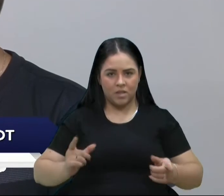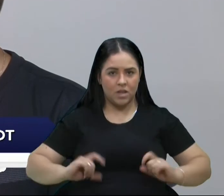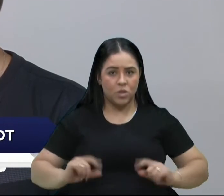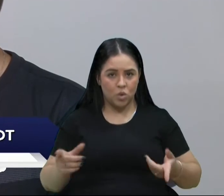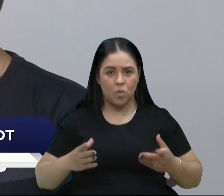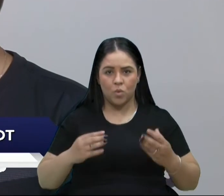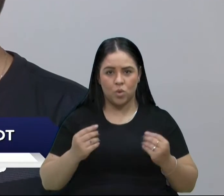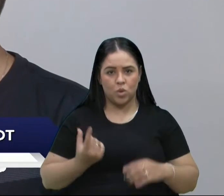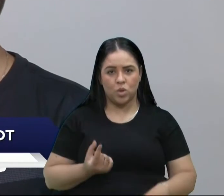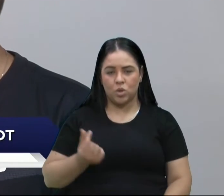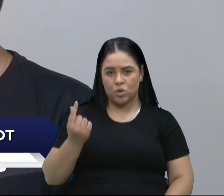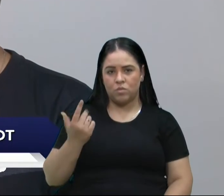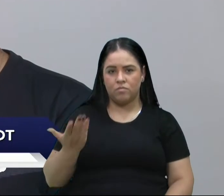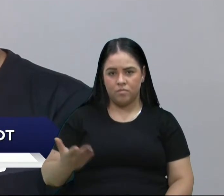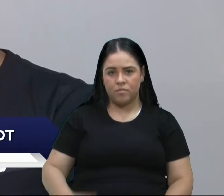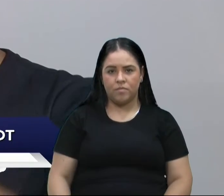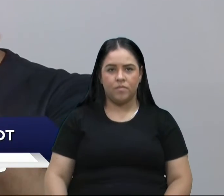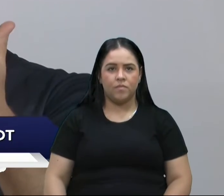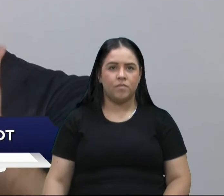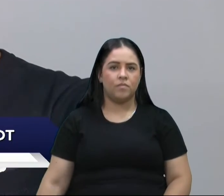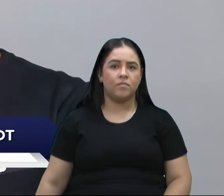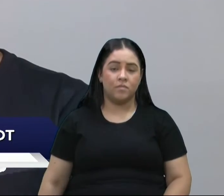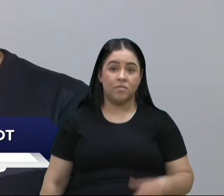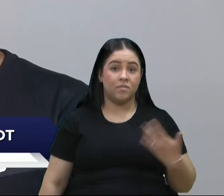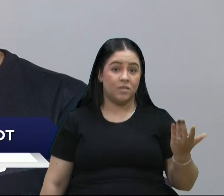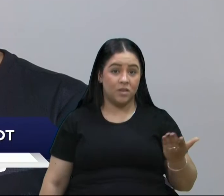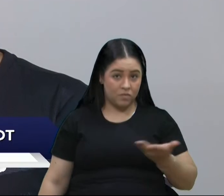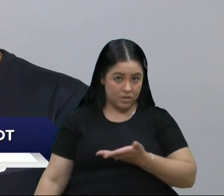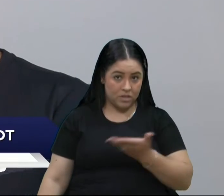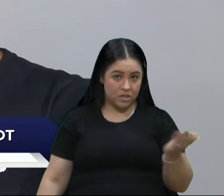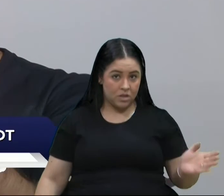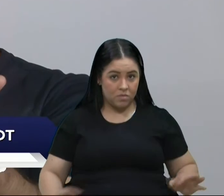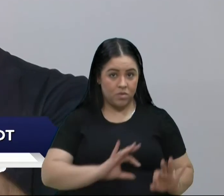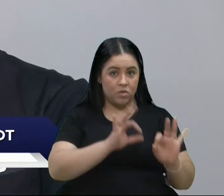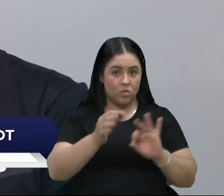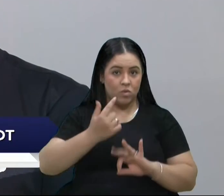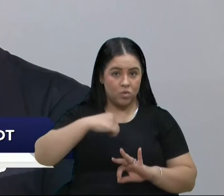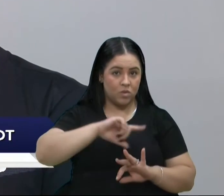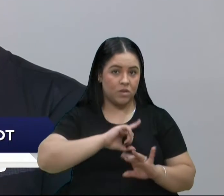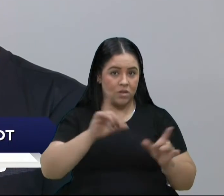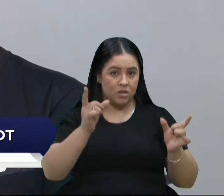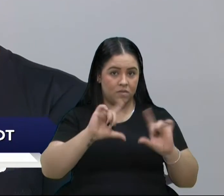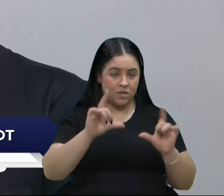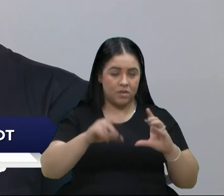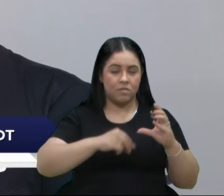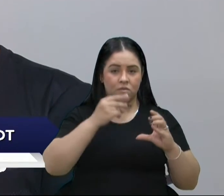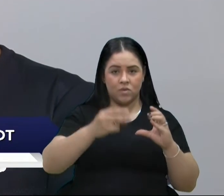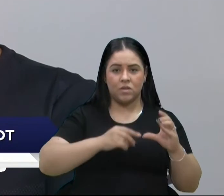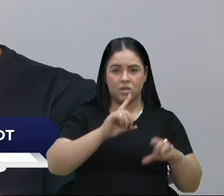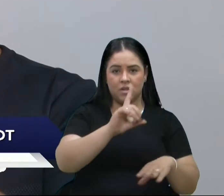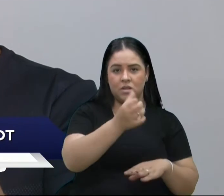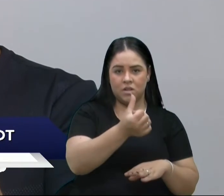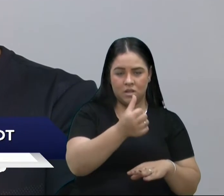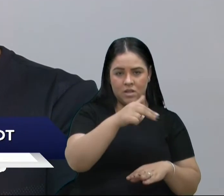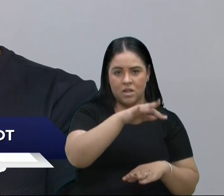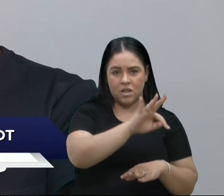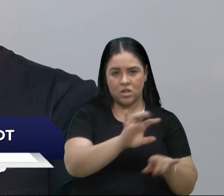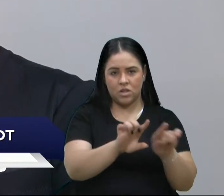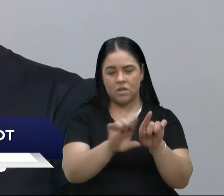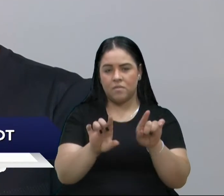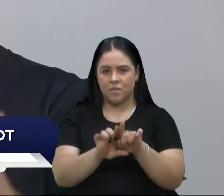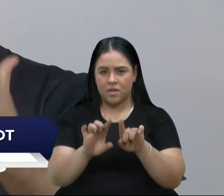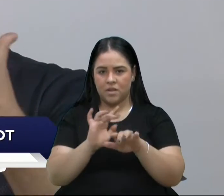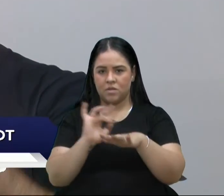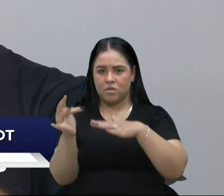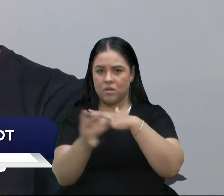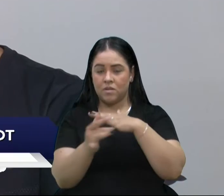se gastou muito dinheiro em relação a isso, né? Carol, e para quem ainda nos acompanha pela TV Câmara, Canal 16, pelas redes sociais, é bom esclarecer também que